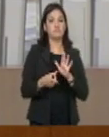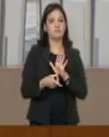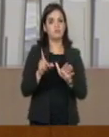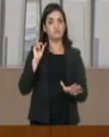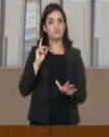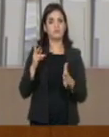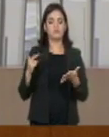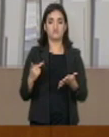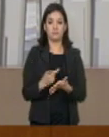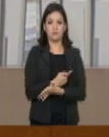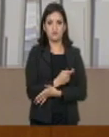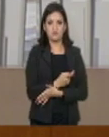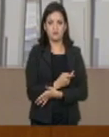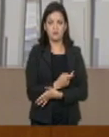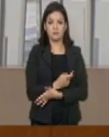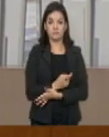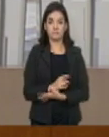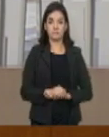à ótica dos colegas,